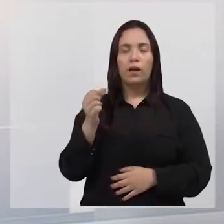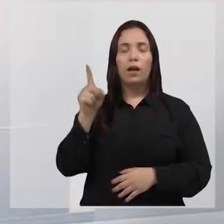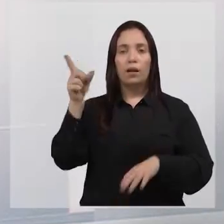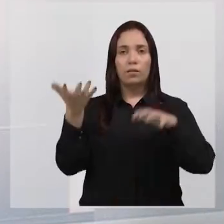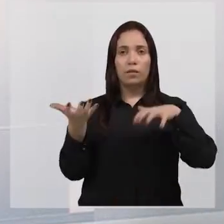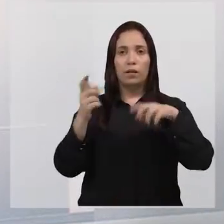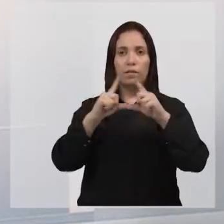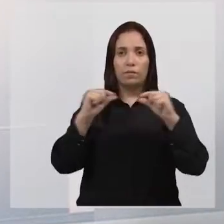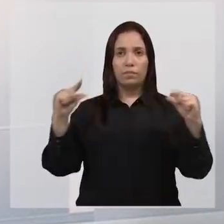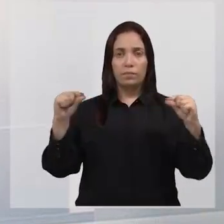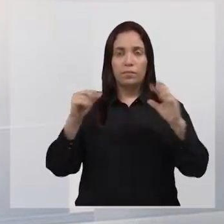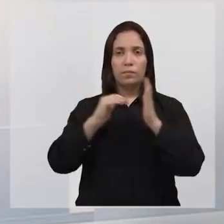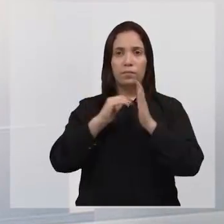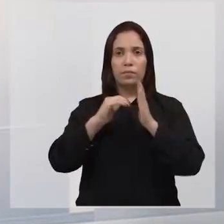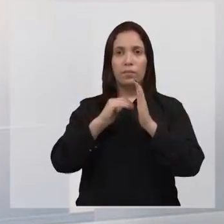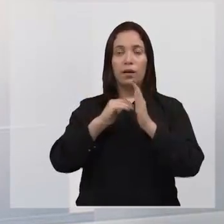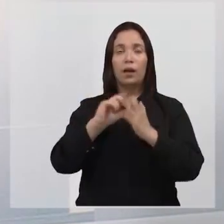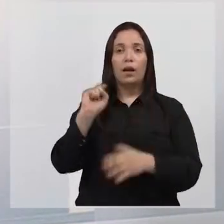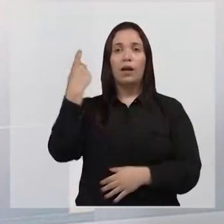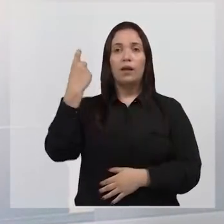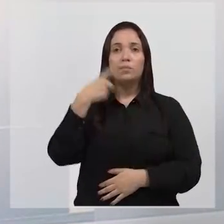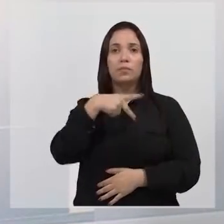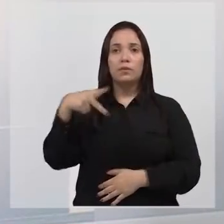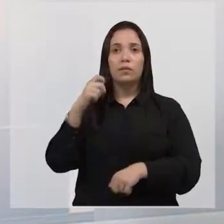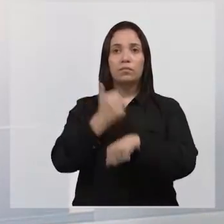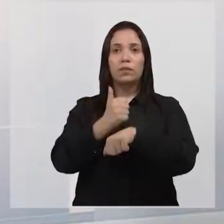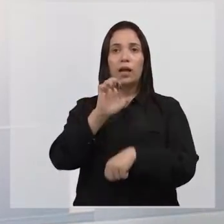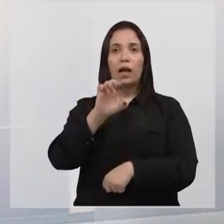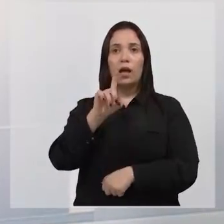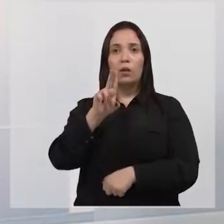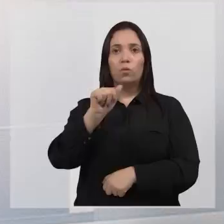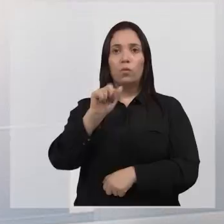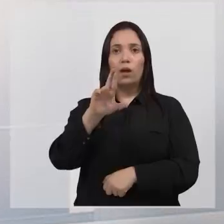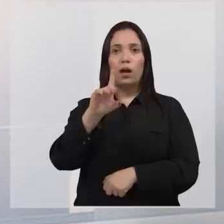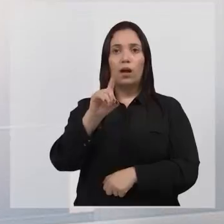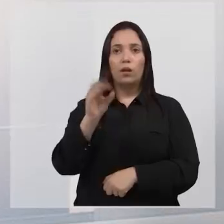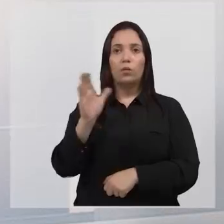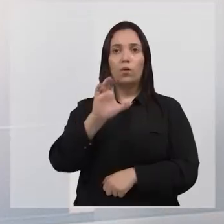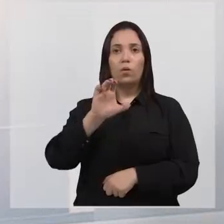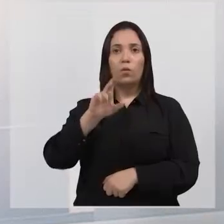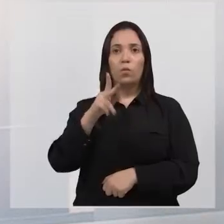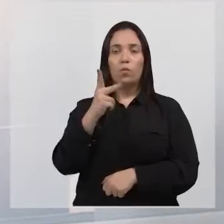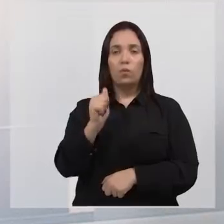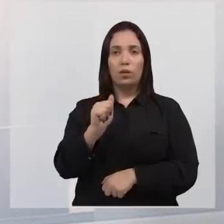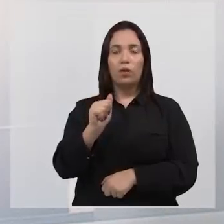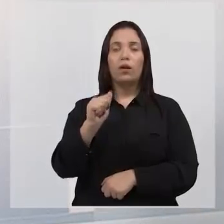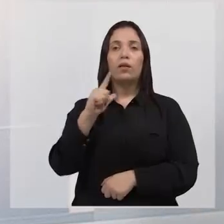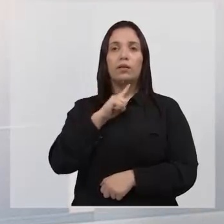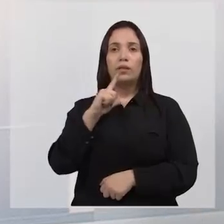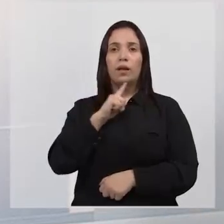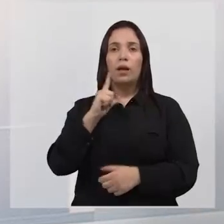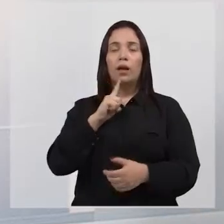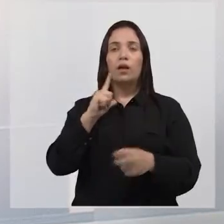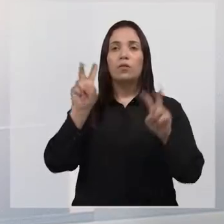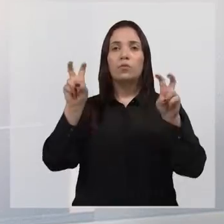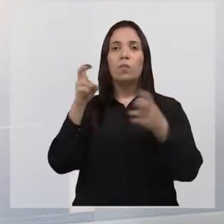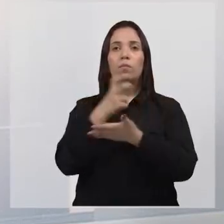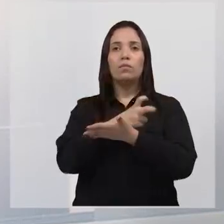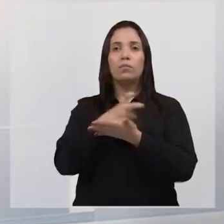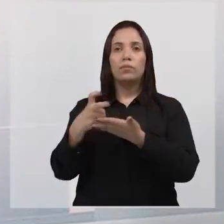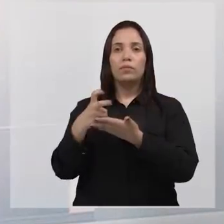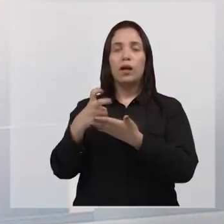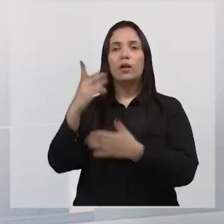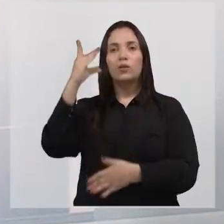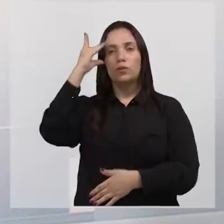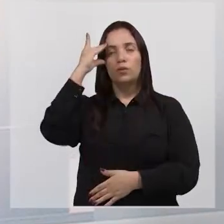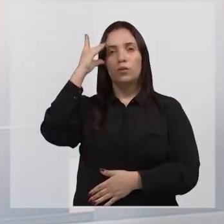Federal, sob o comando de Eduardo Cunha, encerra o processo do impeachment de Dilma Rousseff na